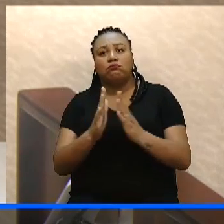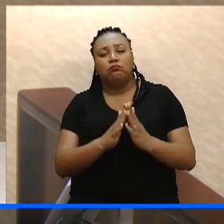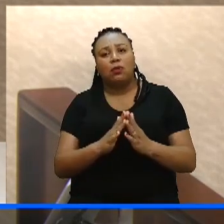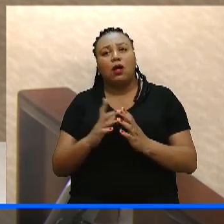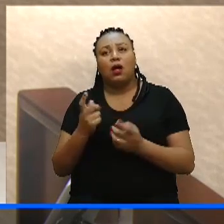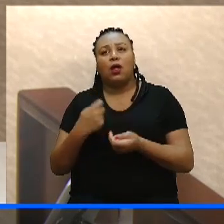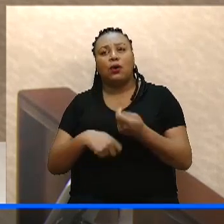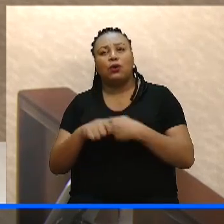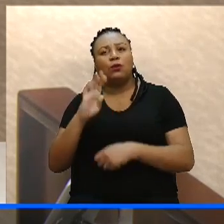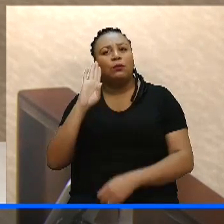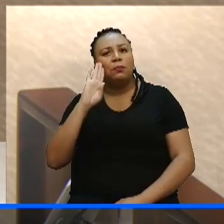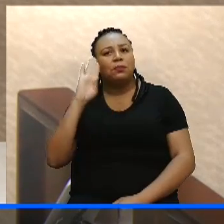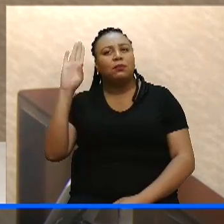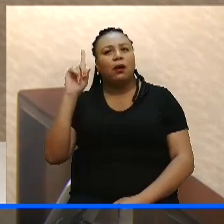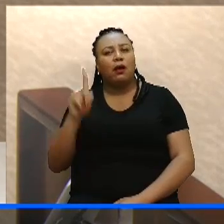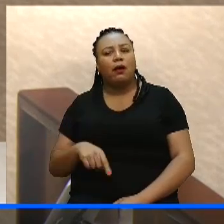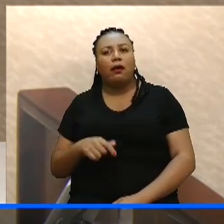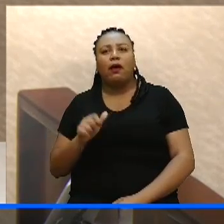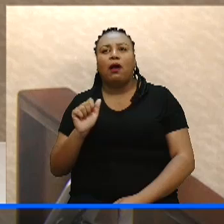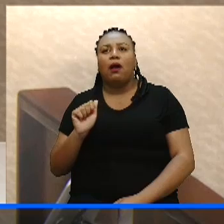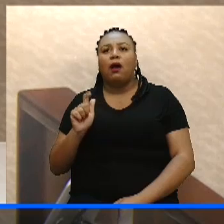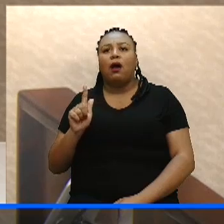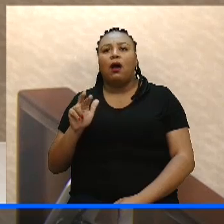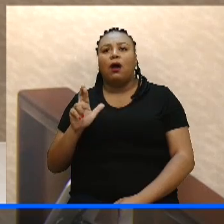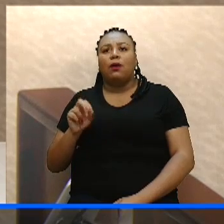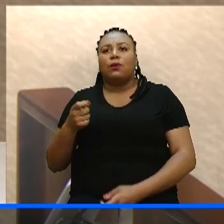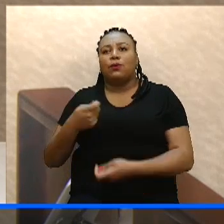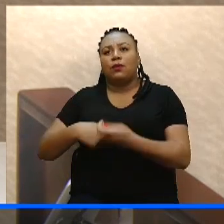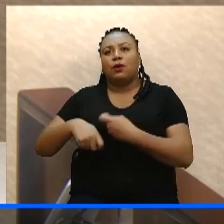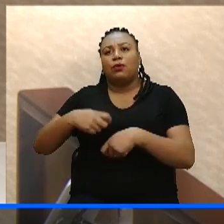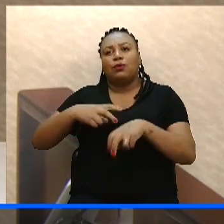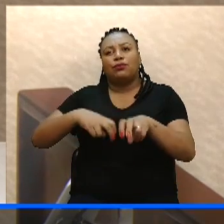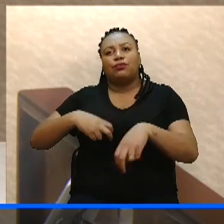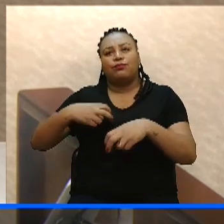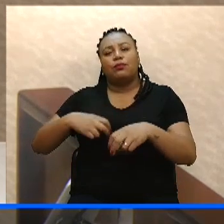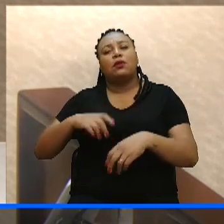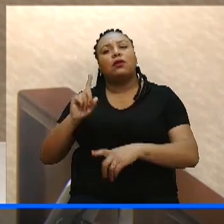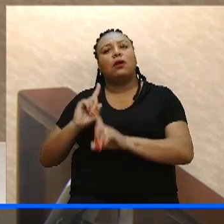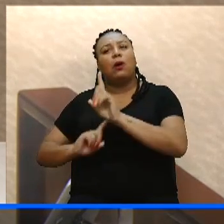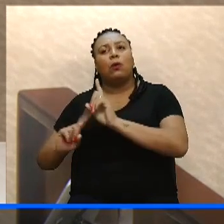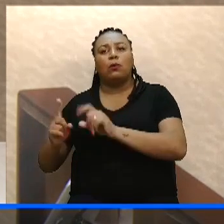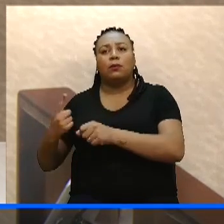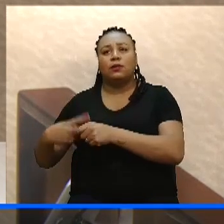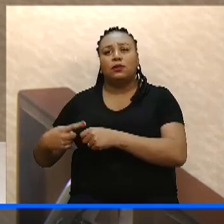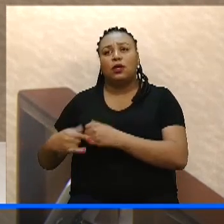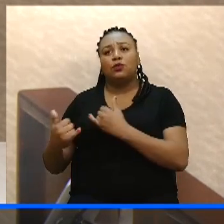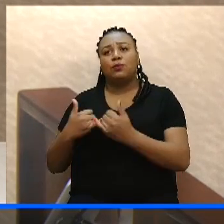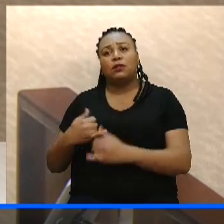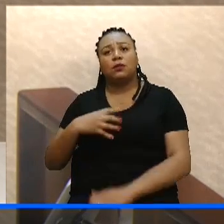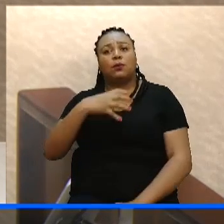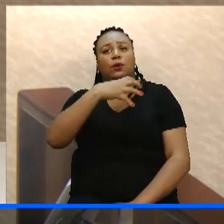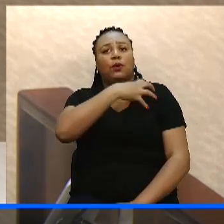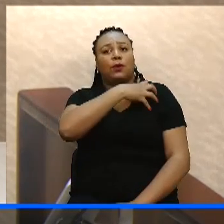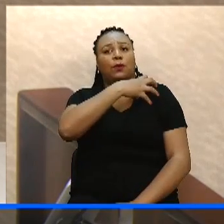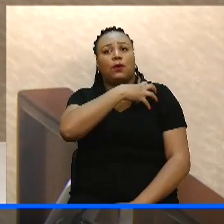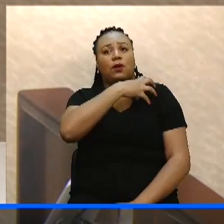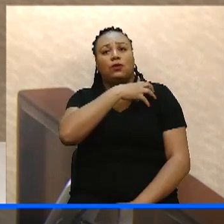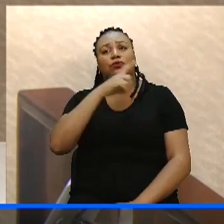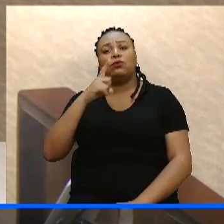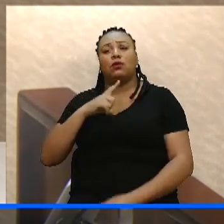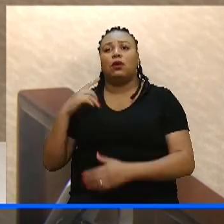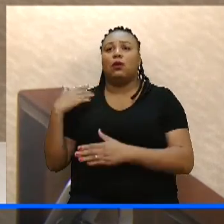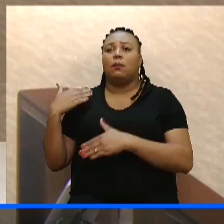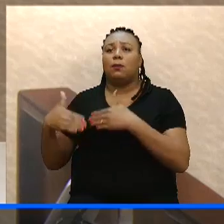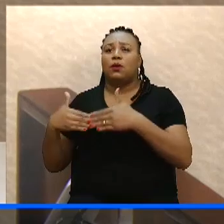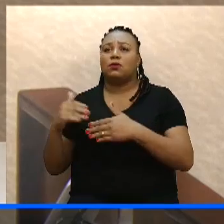centrada principalmente no agronegócio em algumas cidades como rio grande com o processo